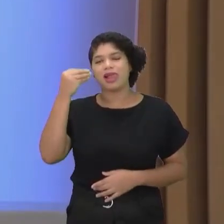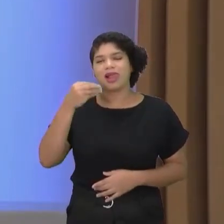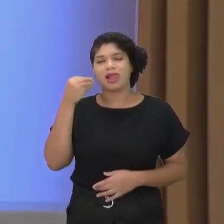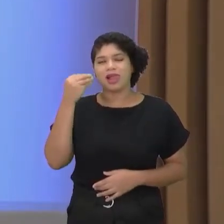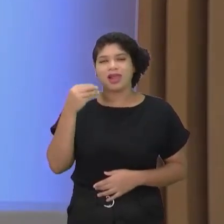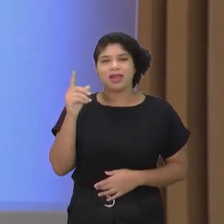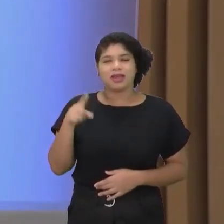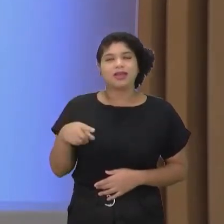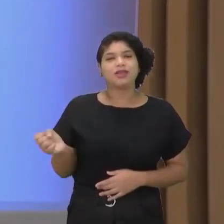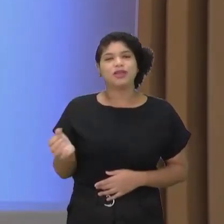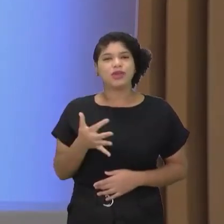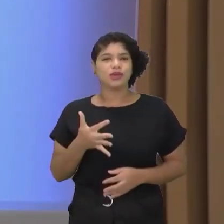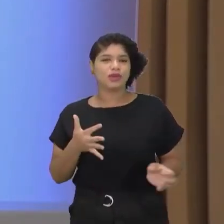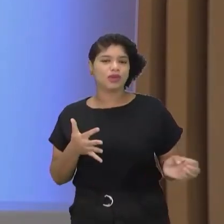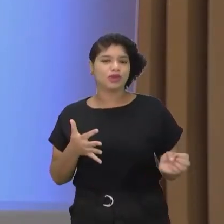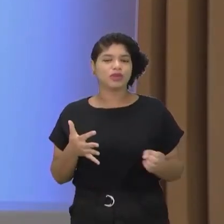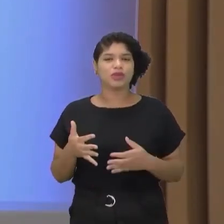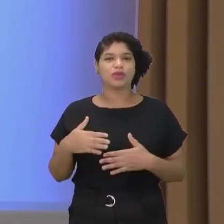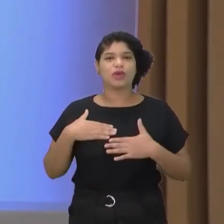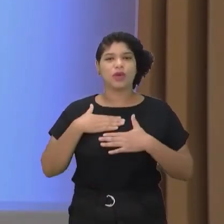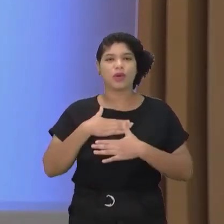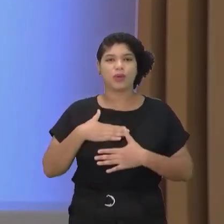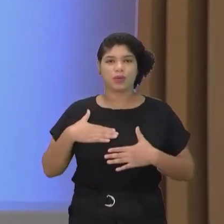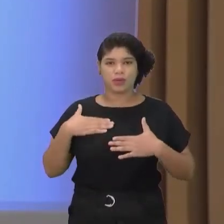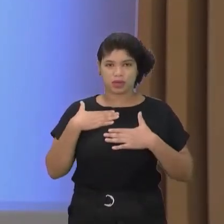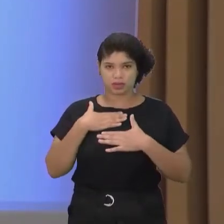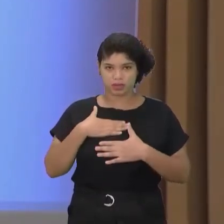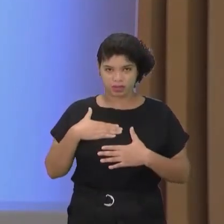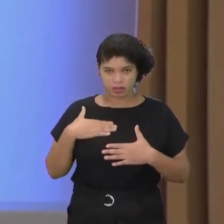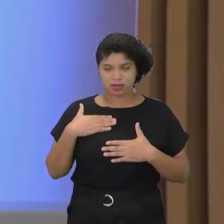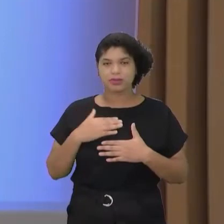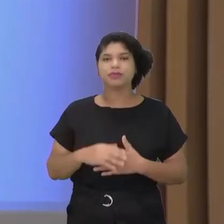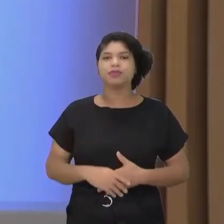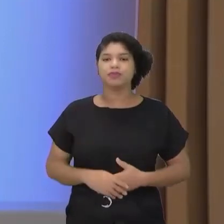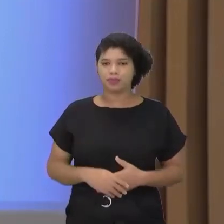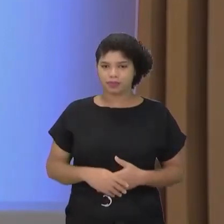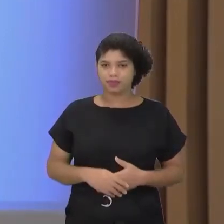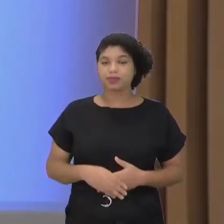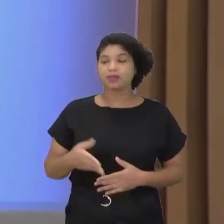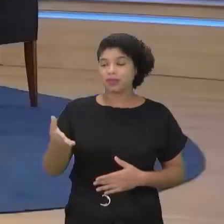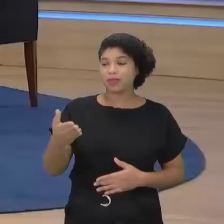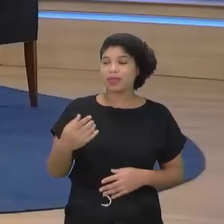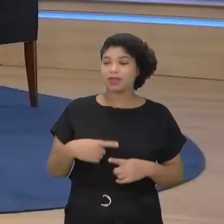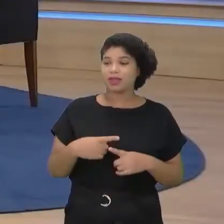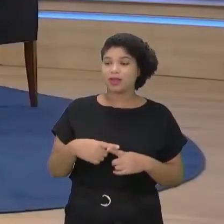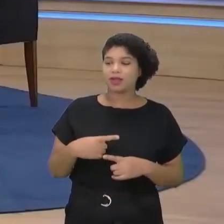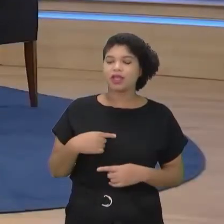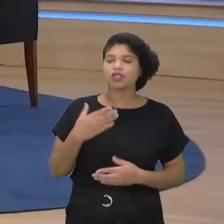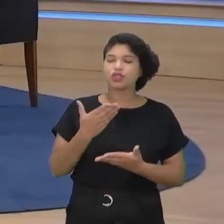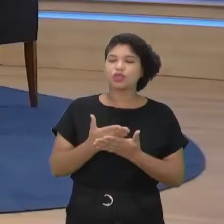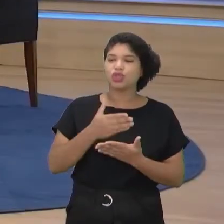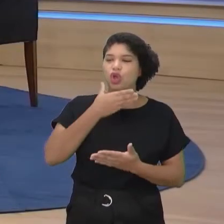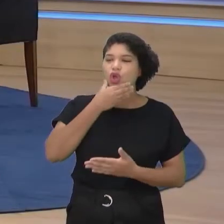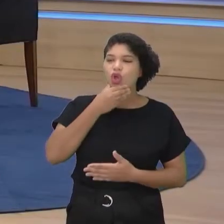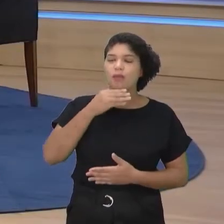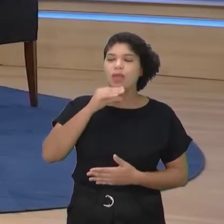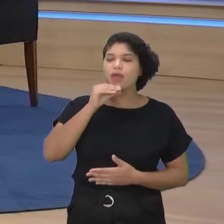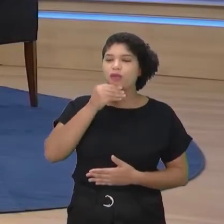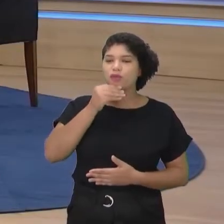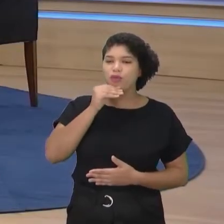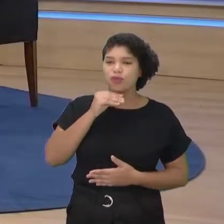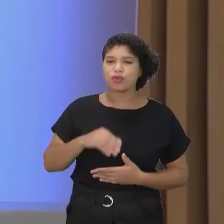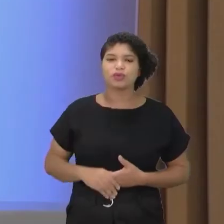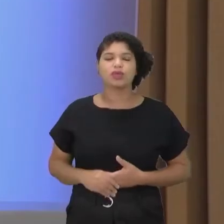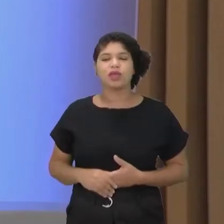algo novo, assim, algo que me dê prazer e muitas vezes, inclusive, o prazer, né? Você que também estuda Freud e tal, ele tem a ver